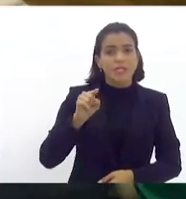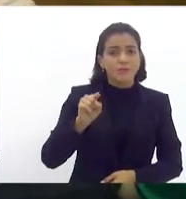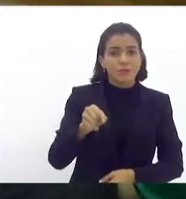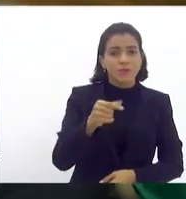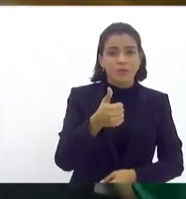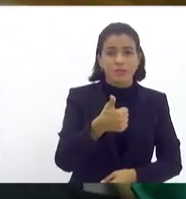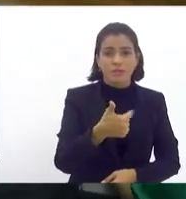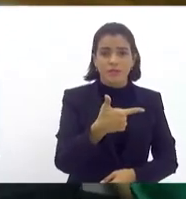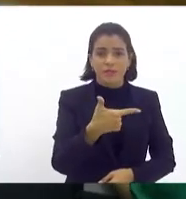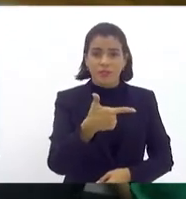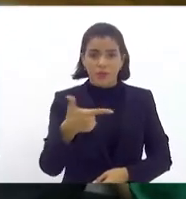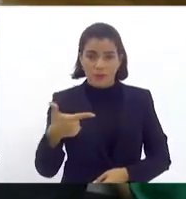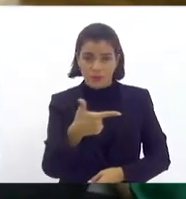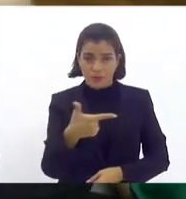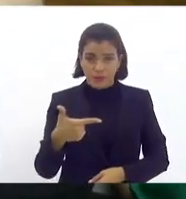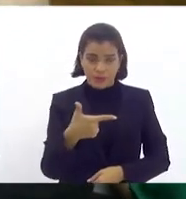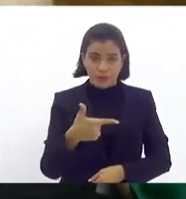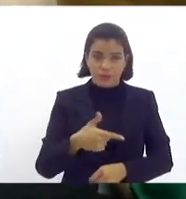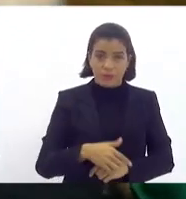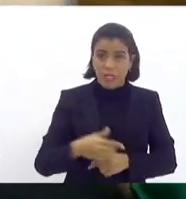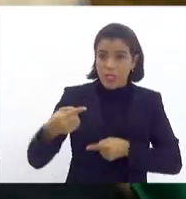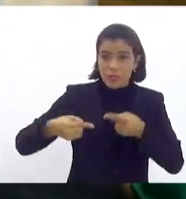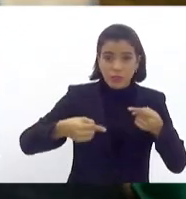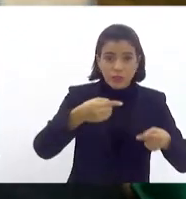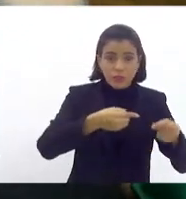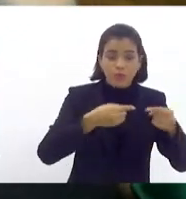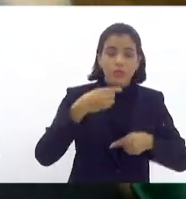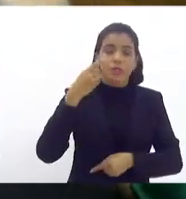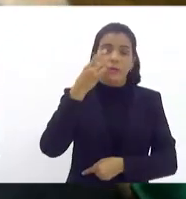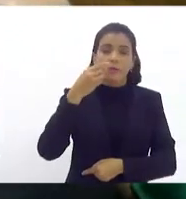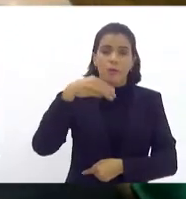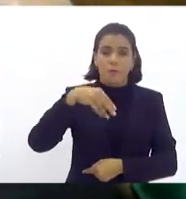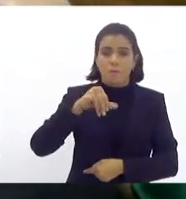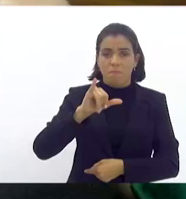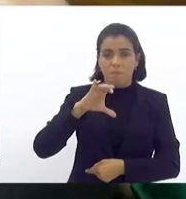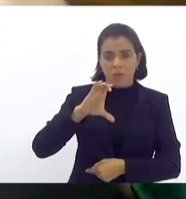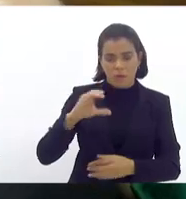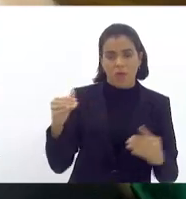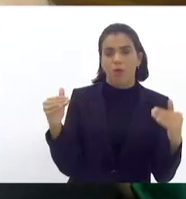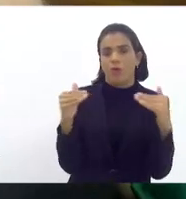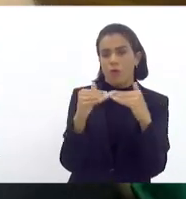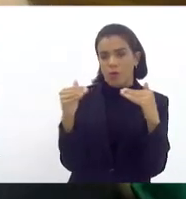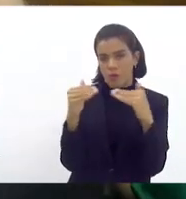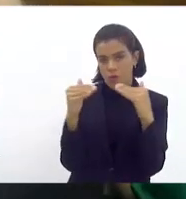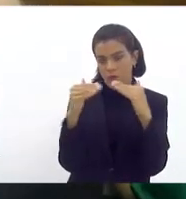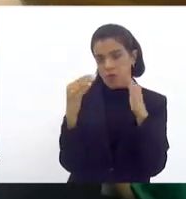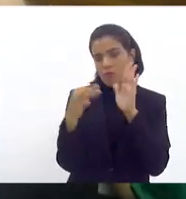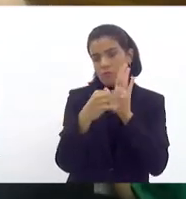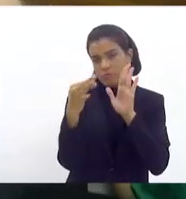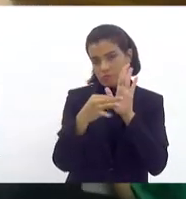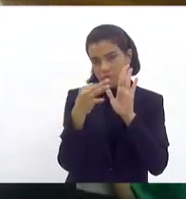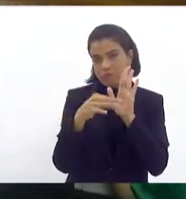7.122. Perfeito. Para discutir. Em discussão, deputado Mink. Concordo com esse parecer do doutor Serginho. A lei